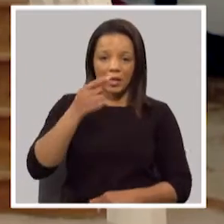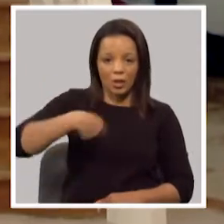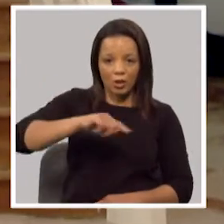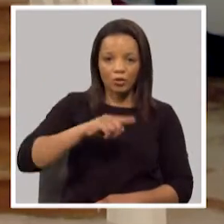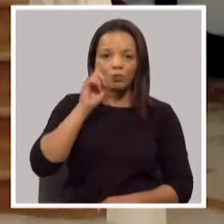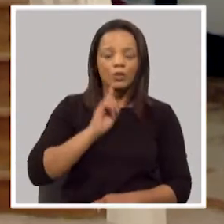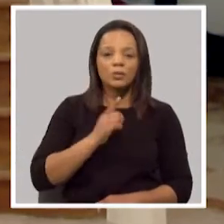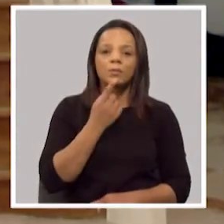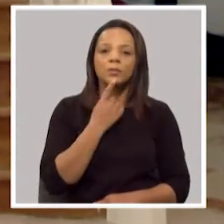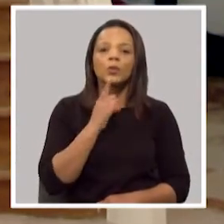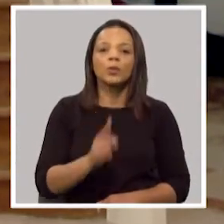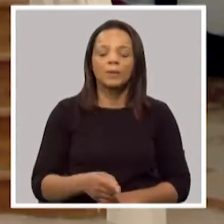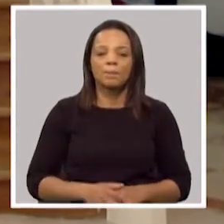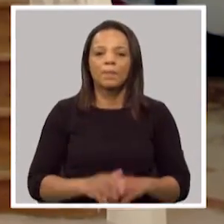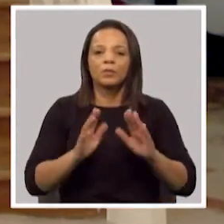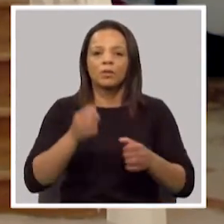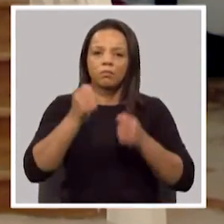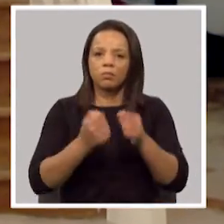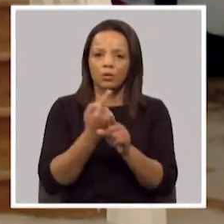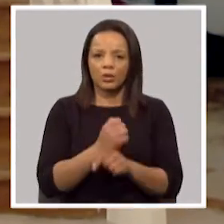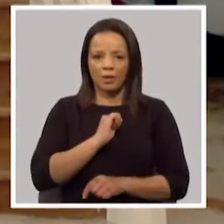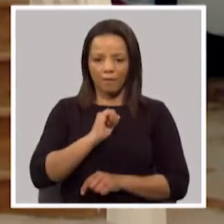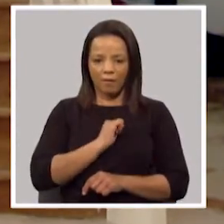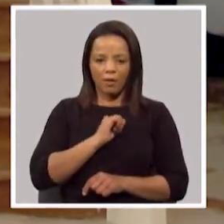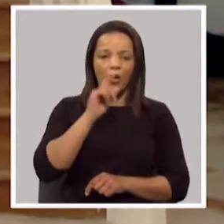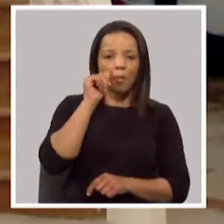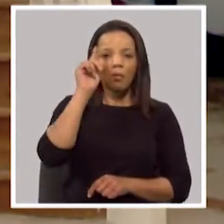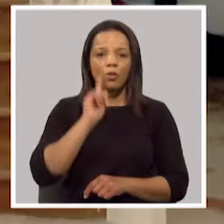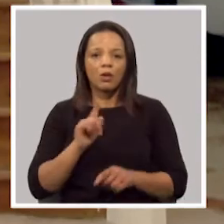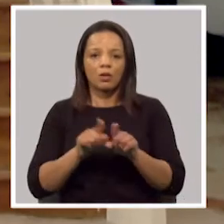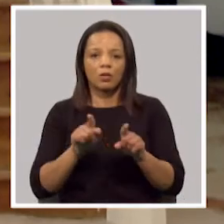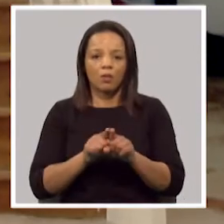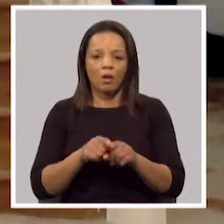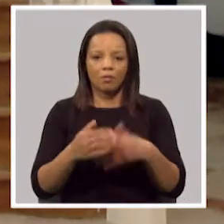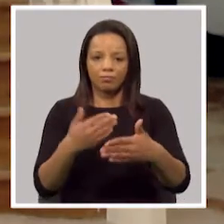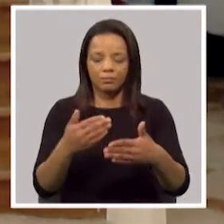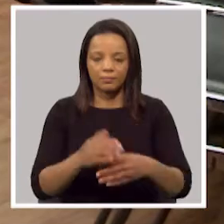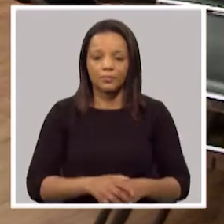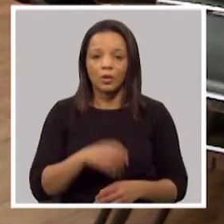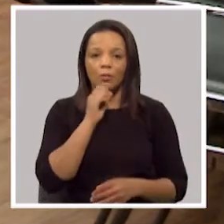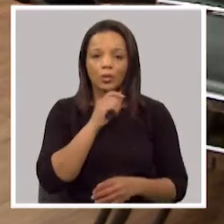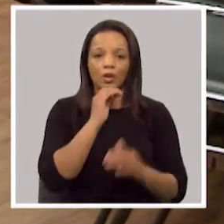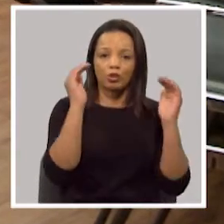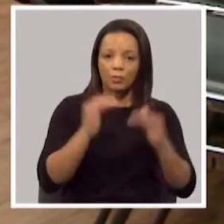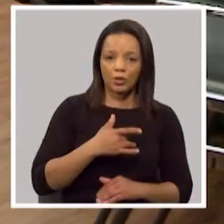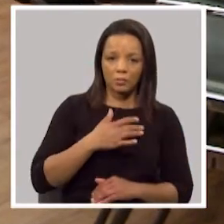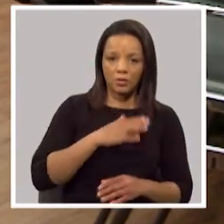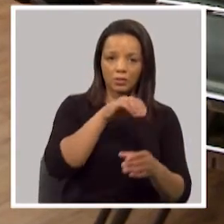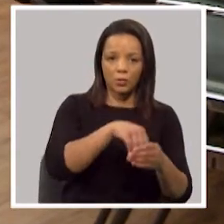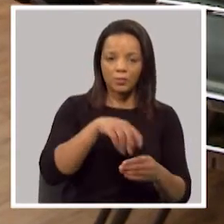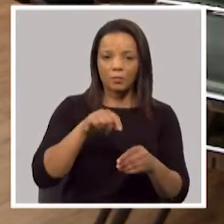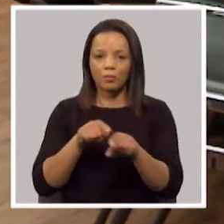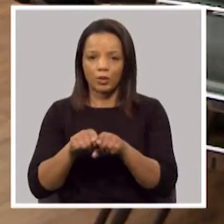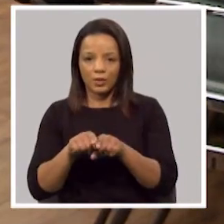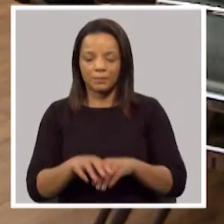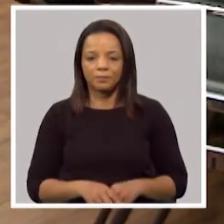e nós, mulheres, perceber que temos que reivindicar aquilo que é nosso e que o género não é critério. Há menos oportunidades nas